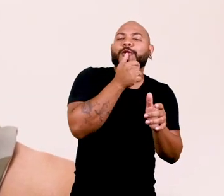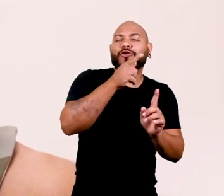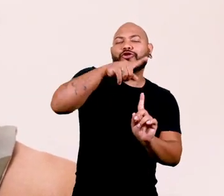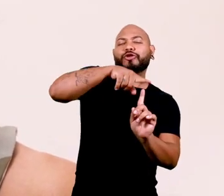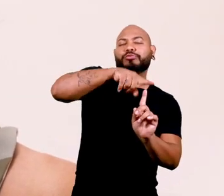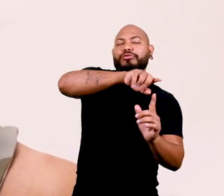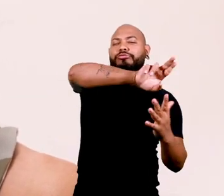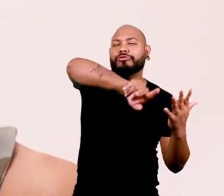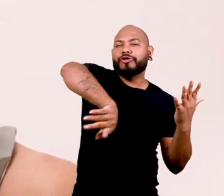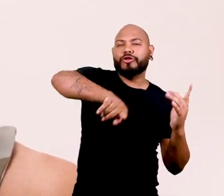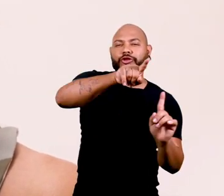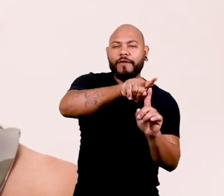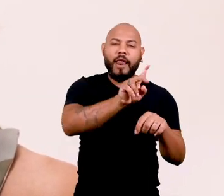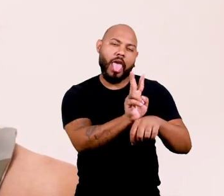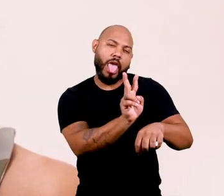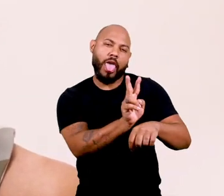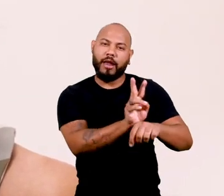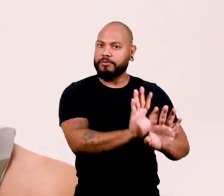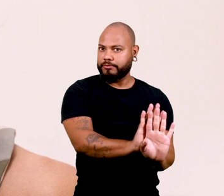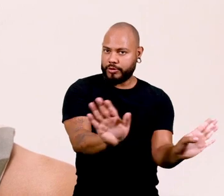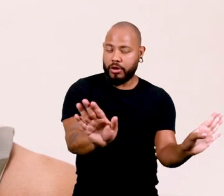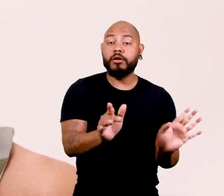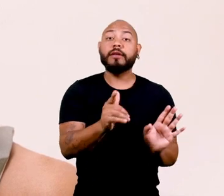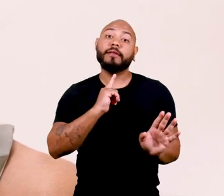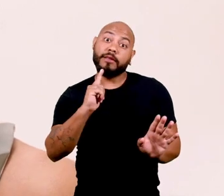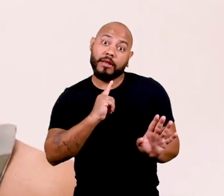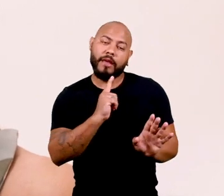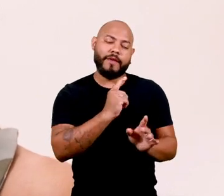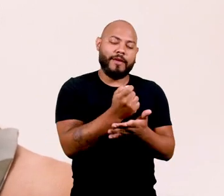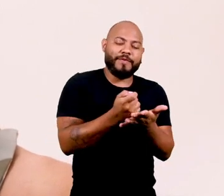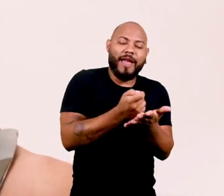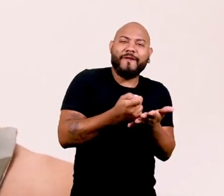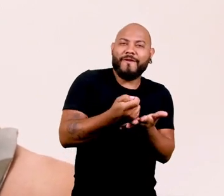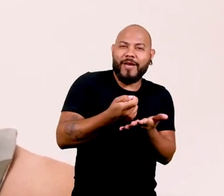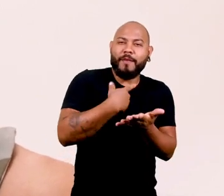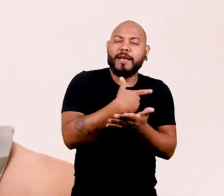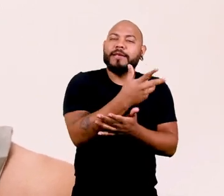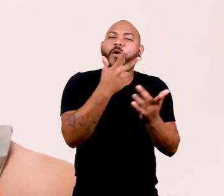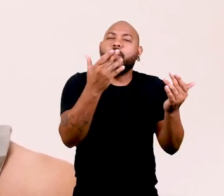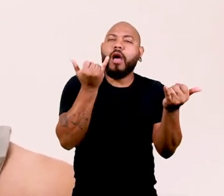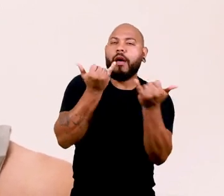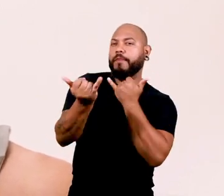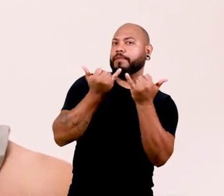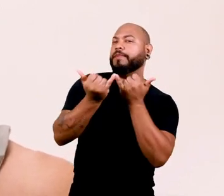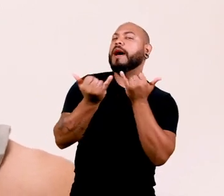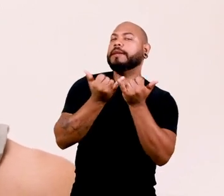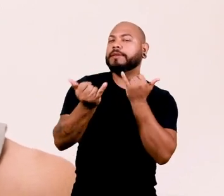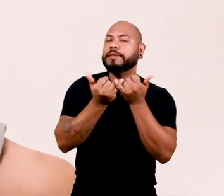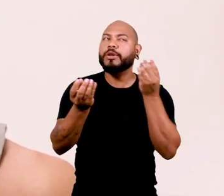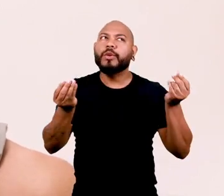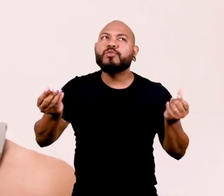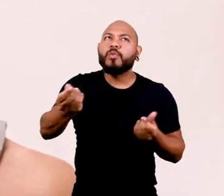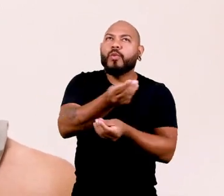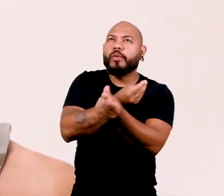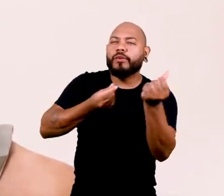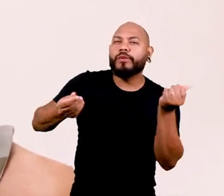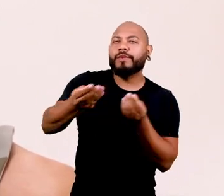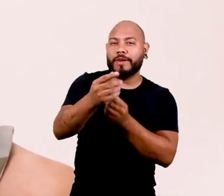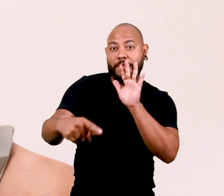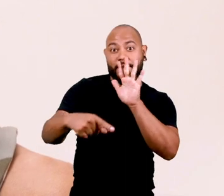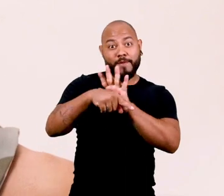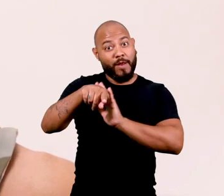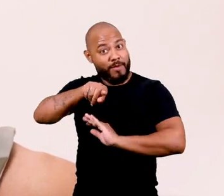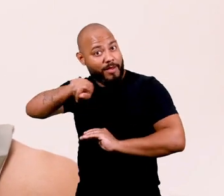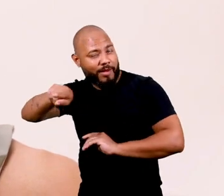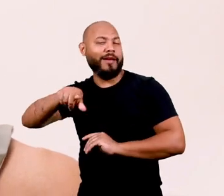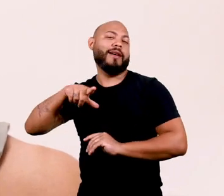gente desenvolveu aqui em parceria com o departamento de farmácia, que ia simular, de certa forma, propriedades da